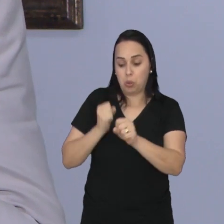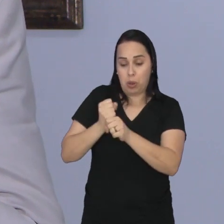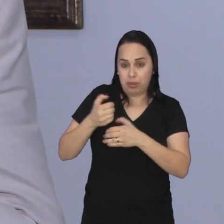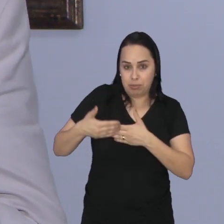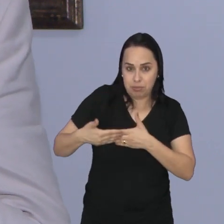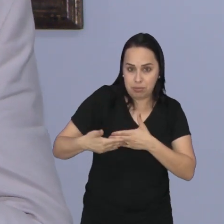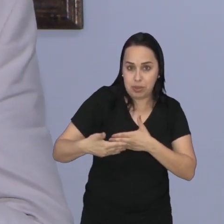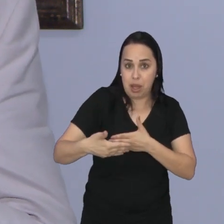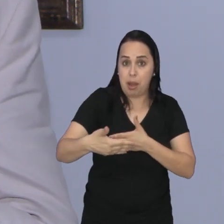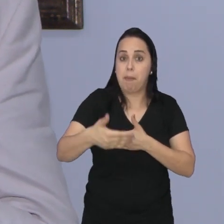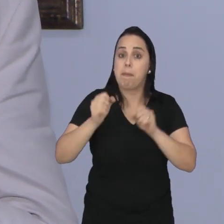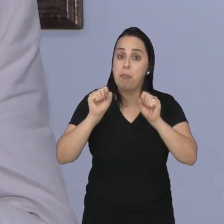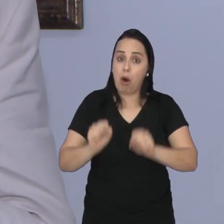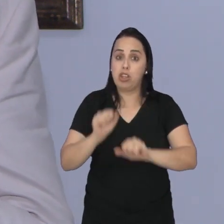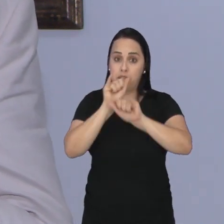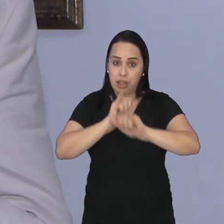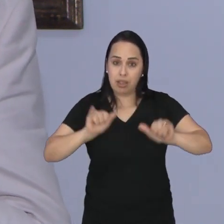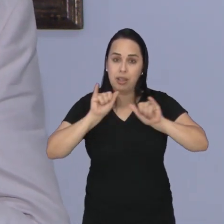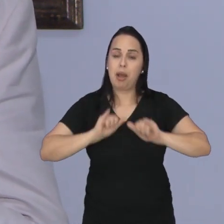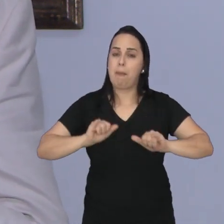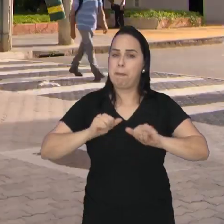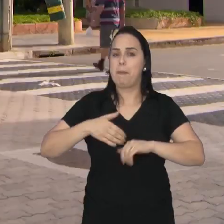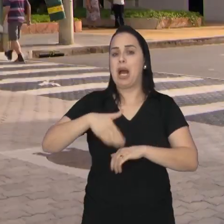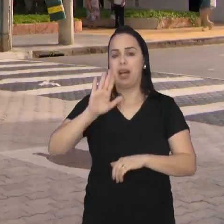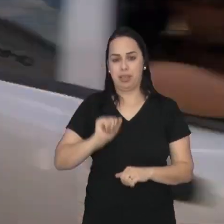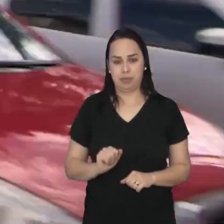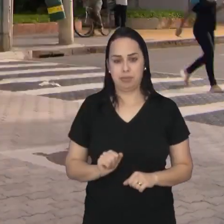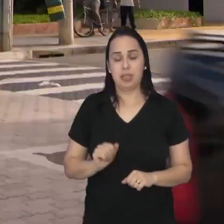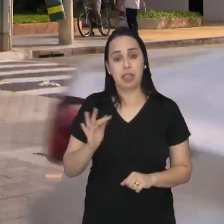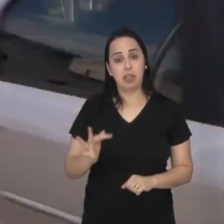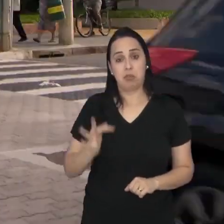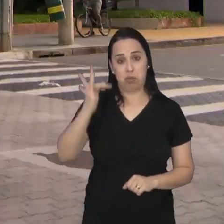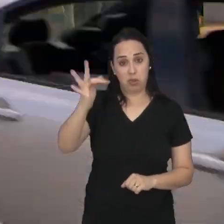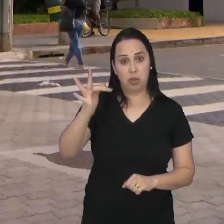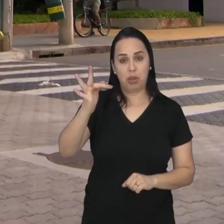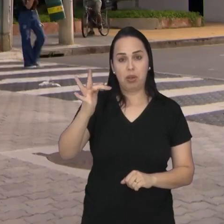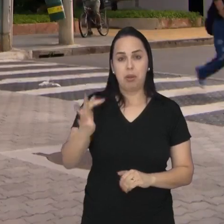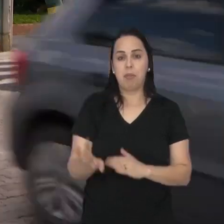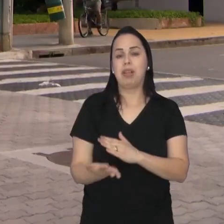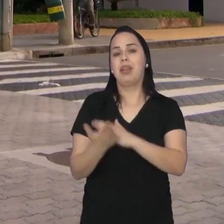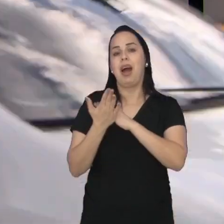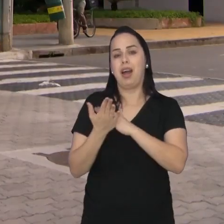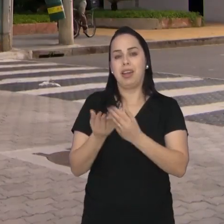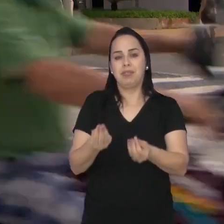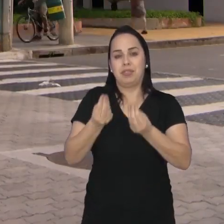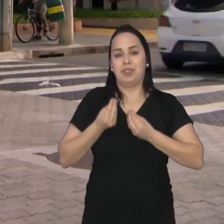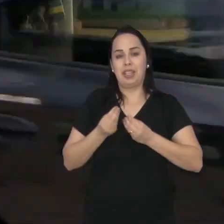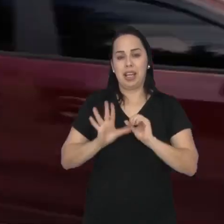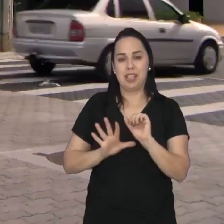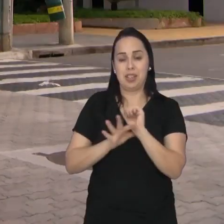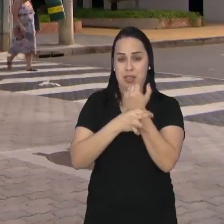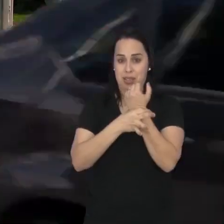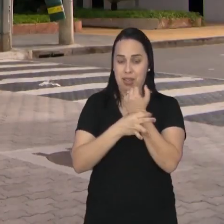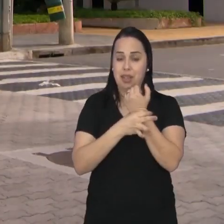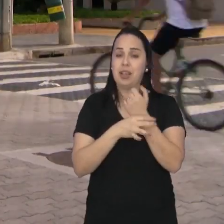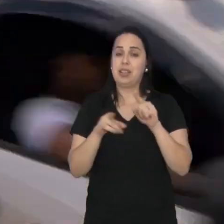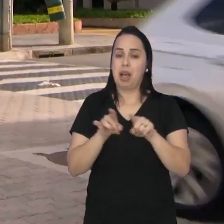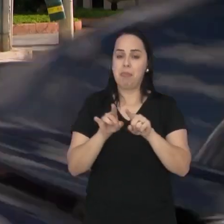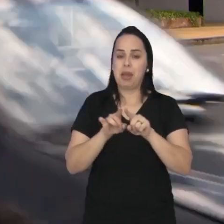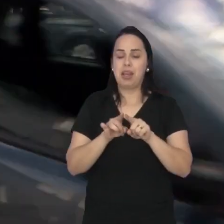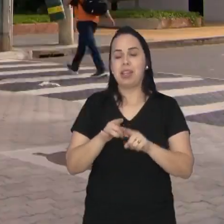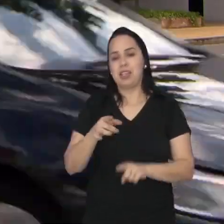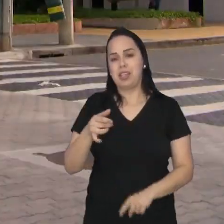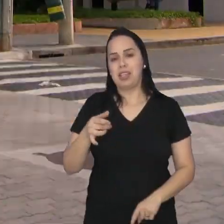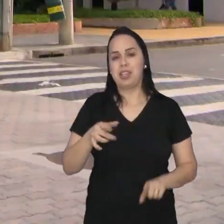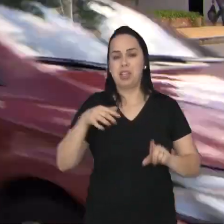que durante o ano poderia ser feito mais campanhas. Ações que, somadas, podem, no futuro, trazer mais segurança no